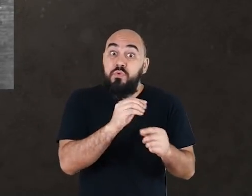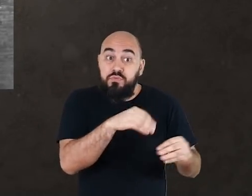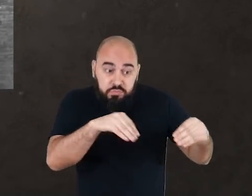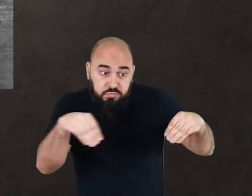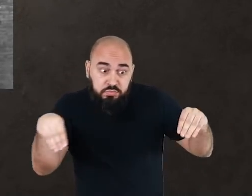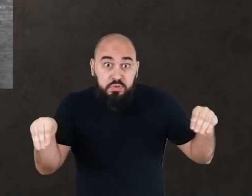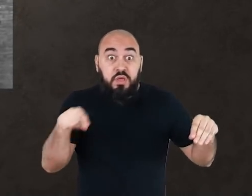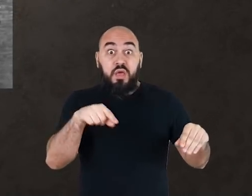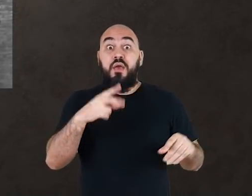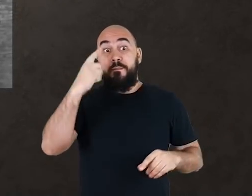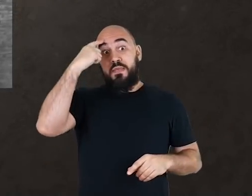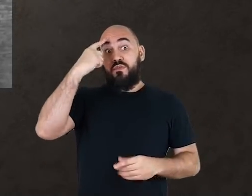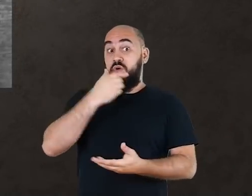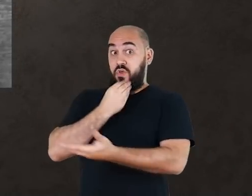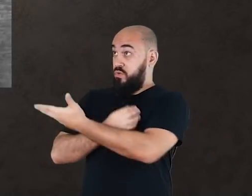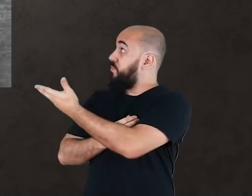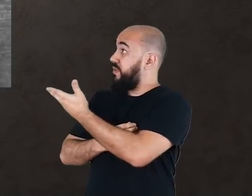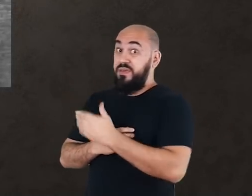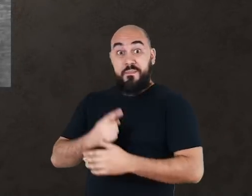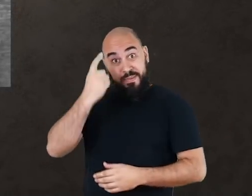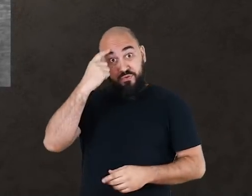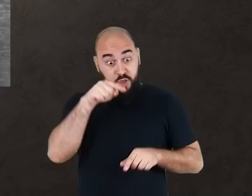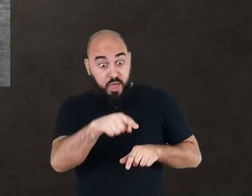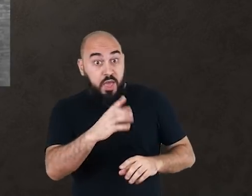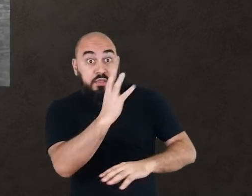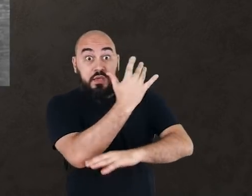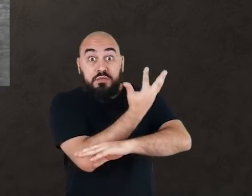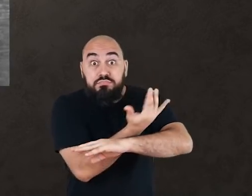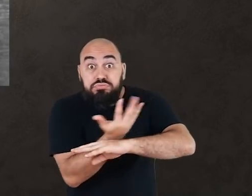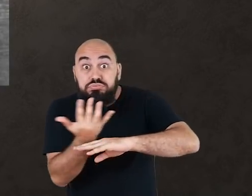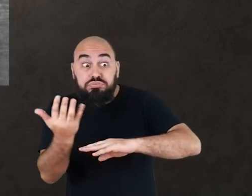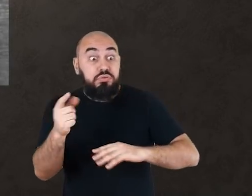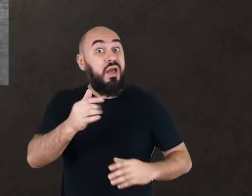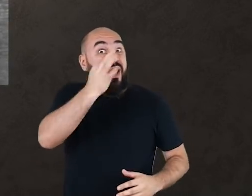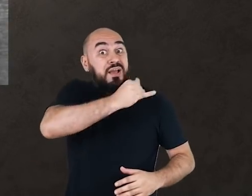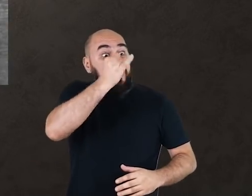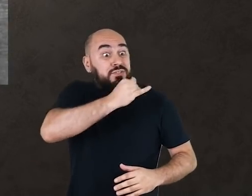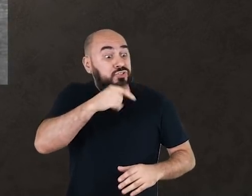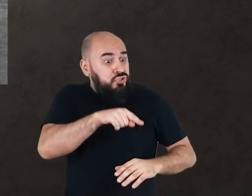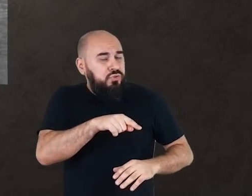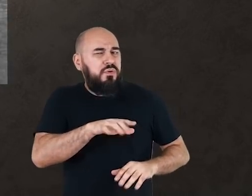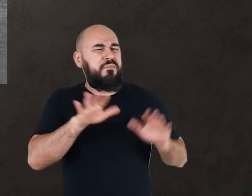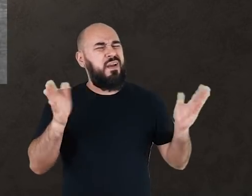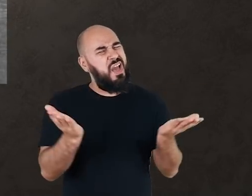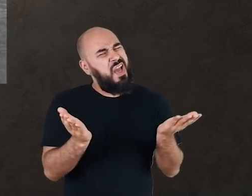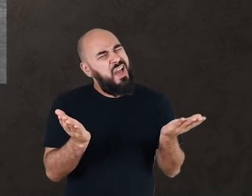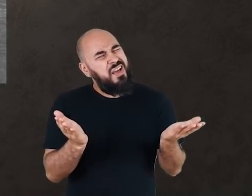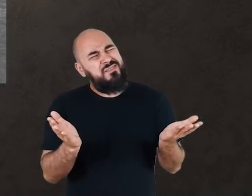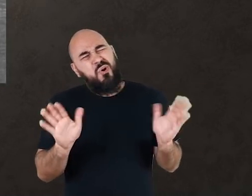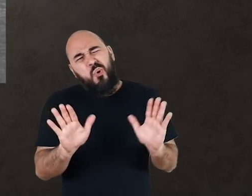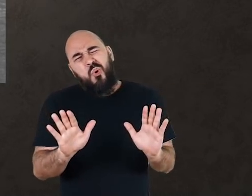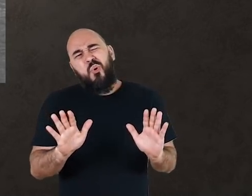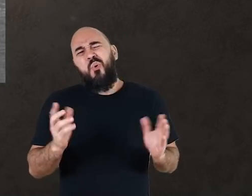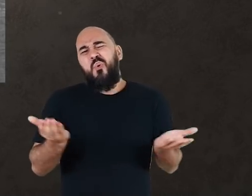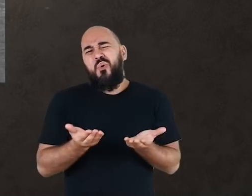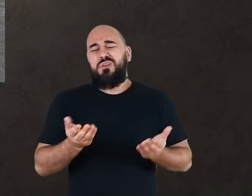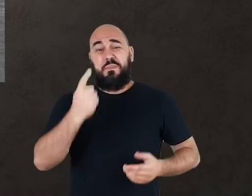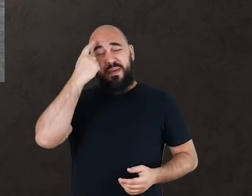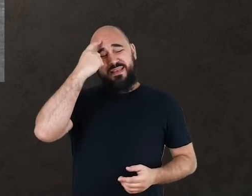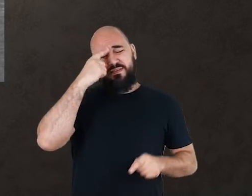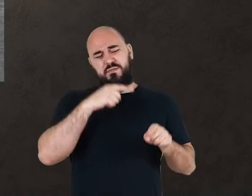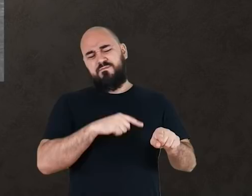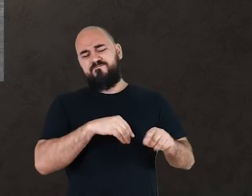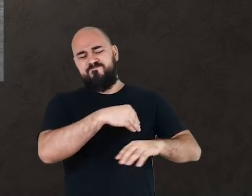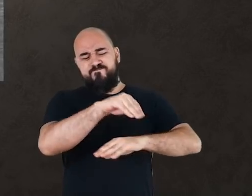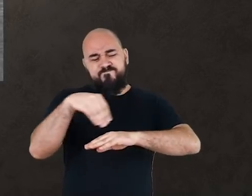como sendo o alicerce de um jardim antigo, mas hoje muitos acadêmicos questionam essa interpretação e muitos arqueólogos